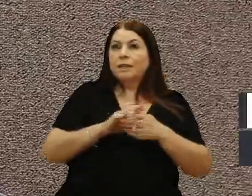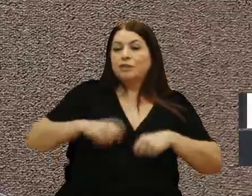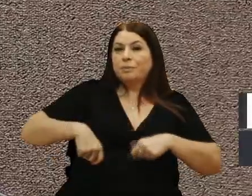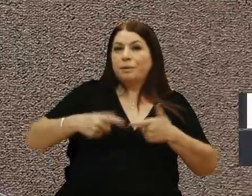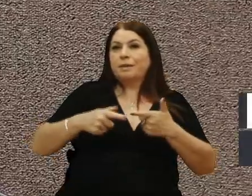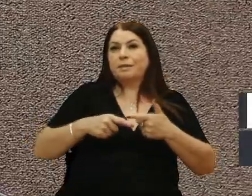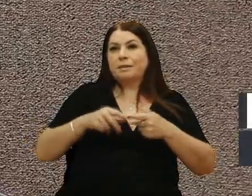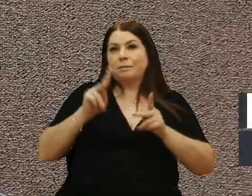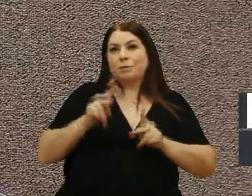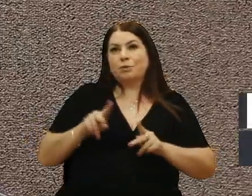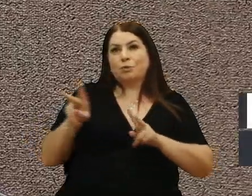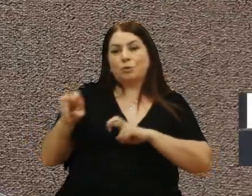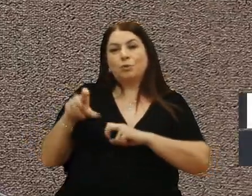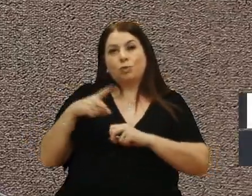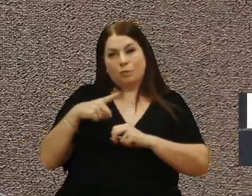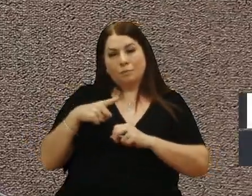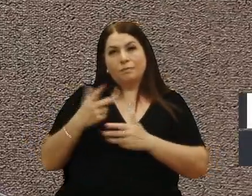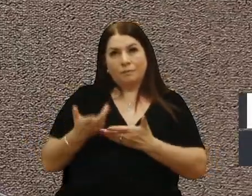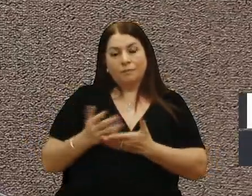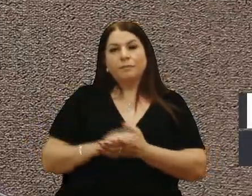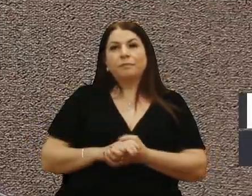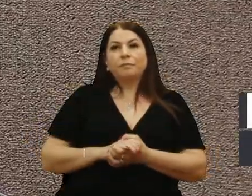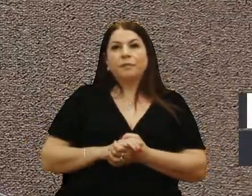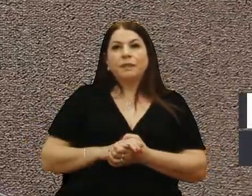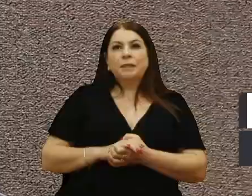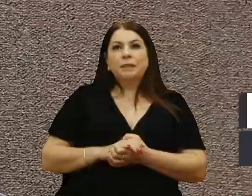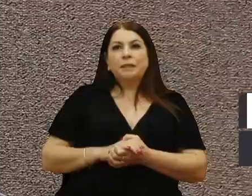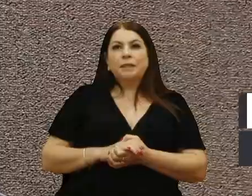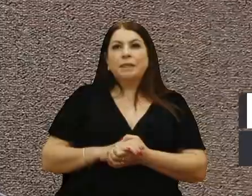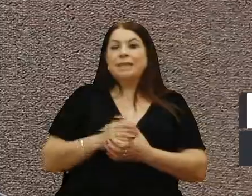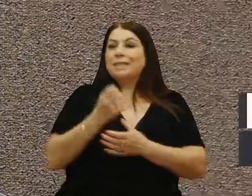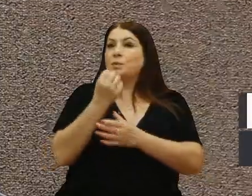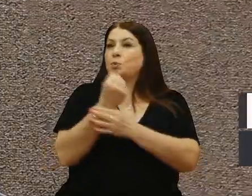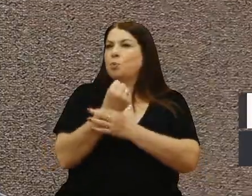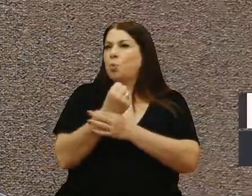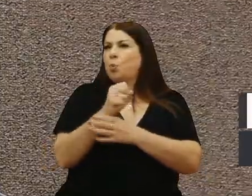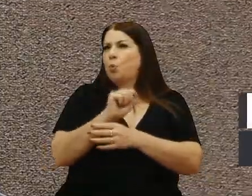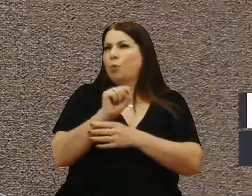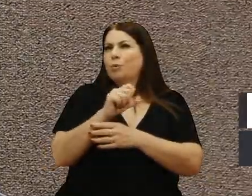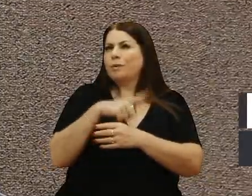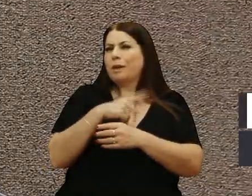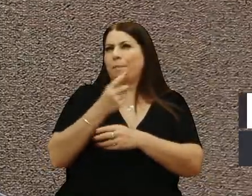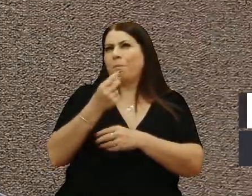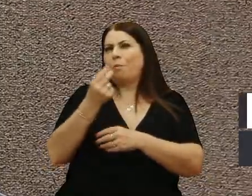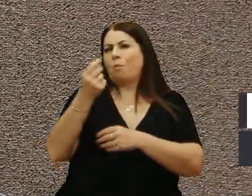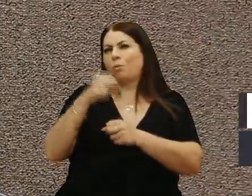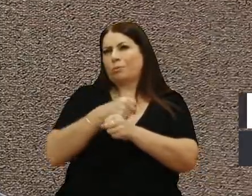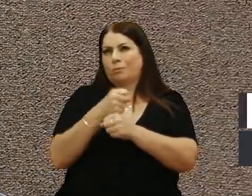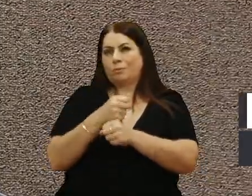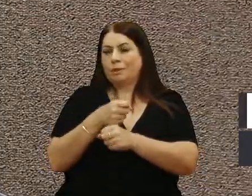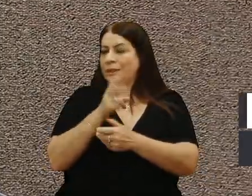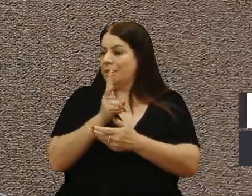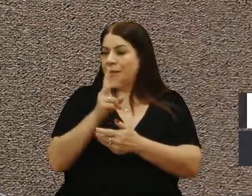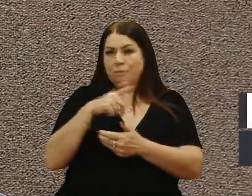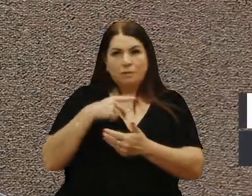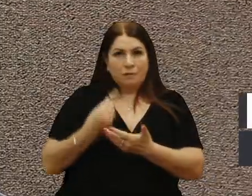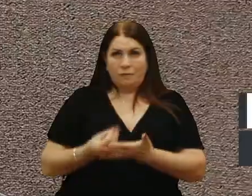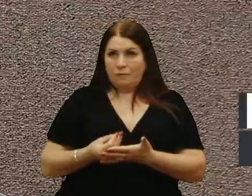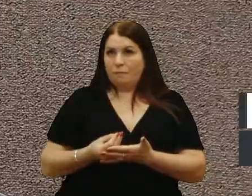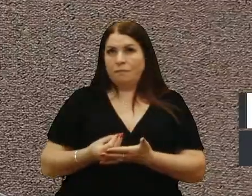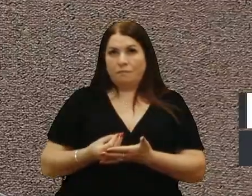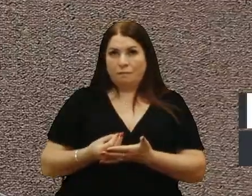dos agricultores. Pelo menos a despesa. Esse seguro existe há muito tempo, sempre existiu,